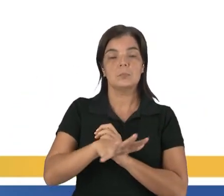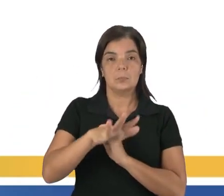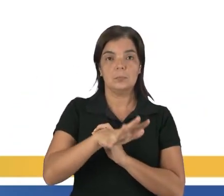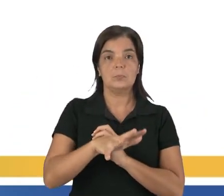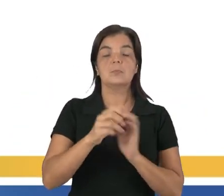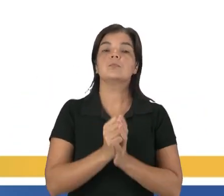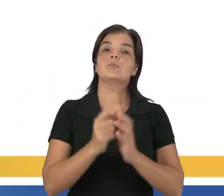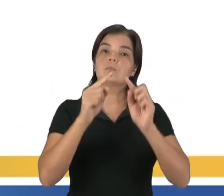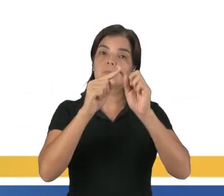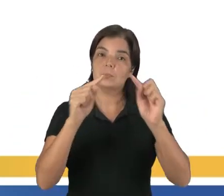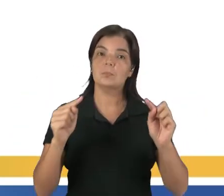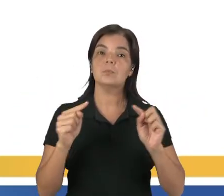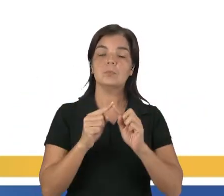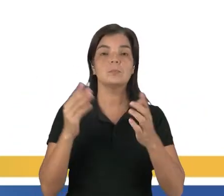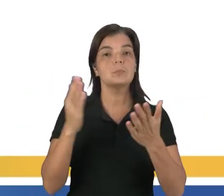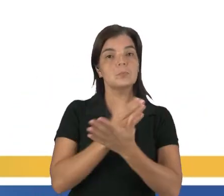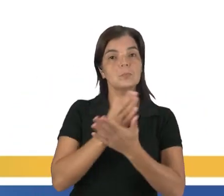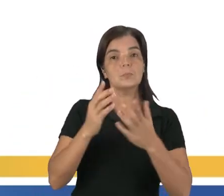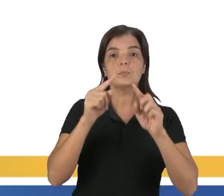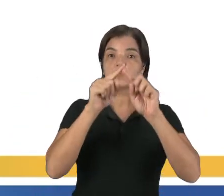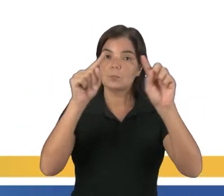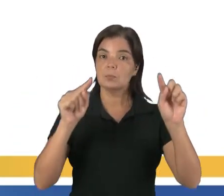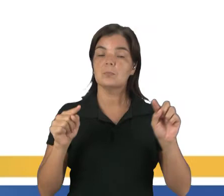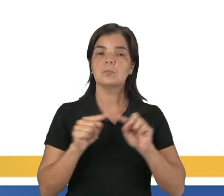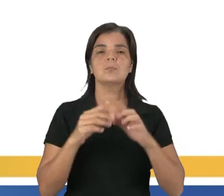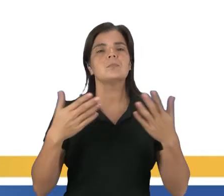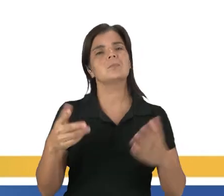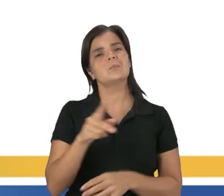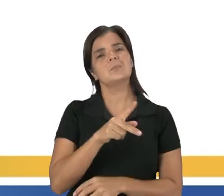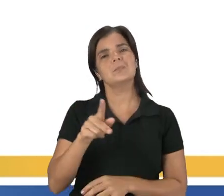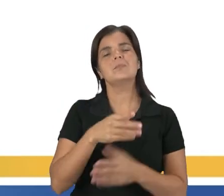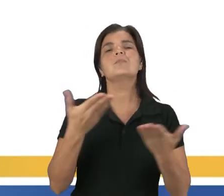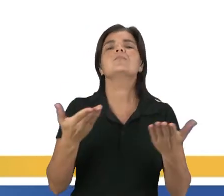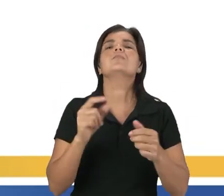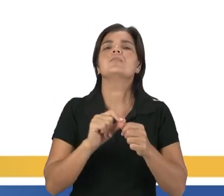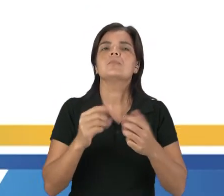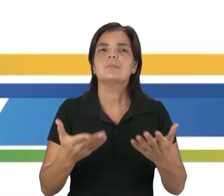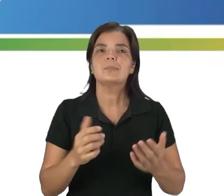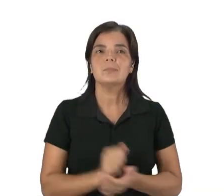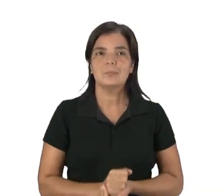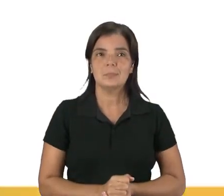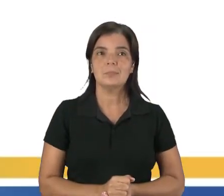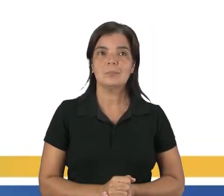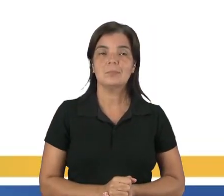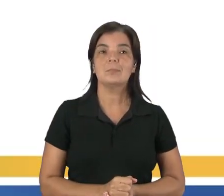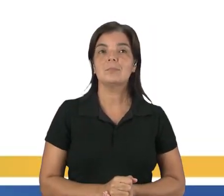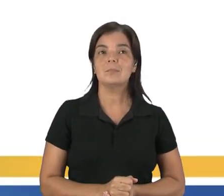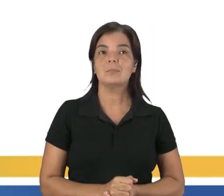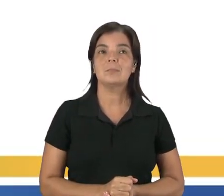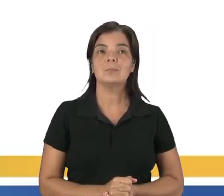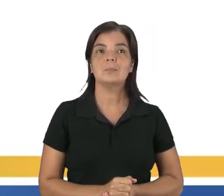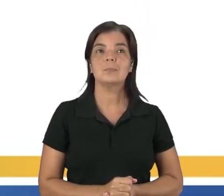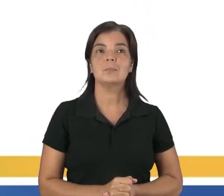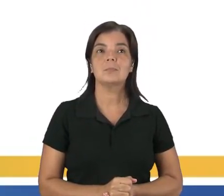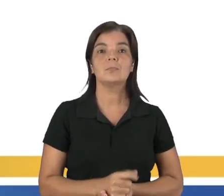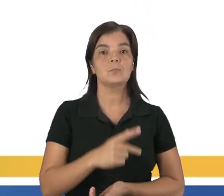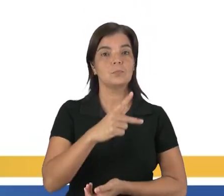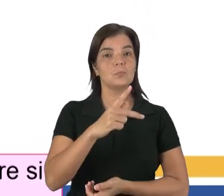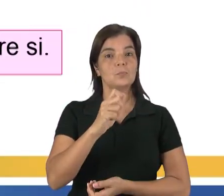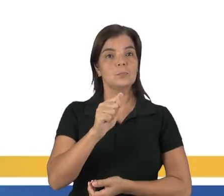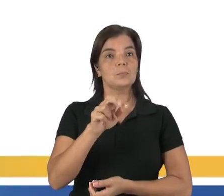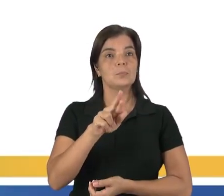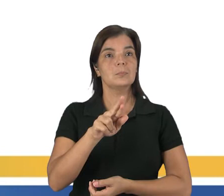do triângulo e de alguns quadriláteros. Professor, e agora o que a gente faz? A gente vai para a parte, né? A